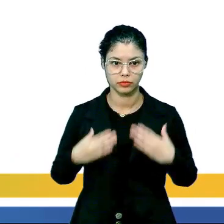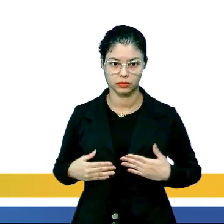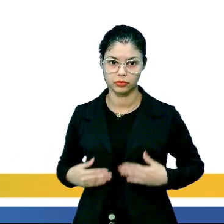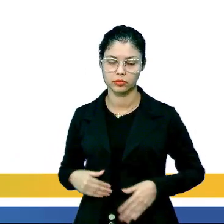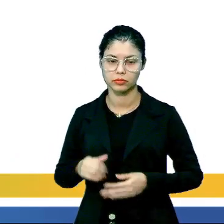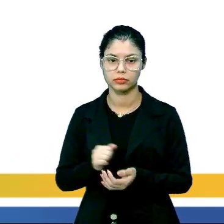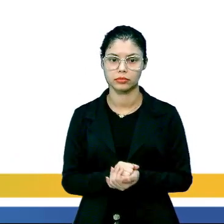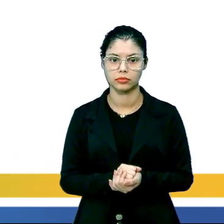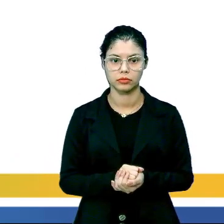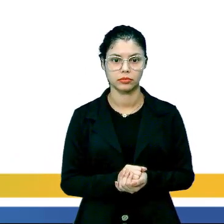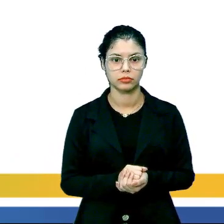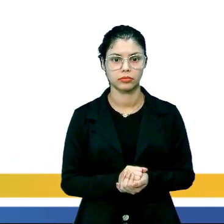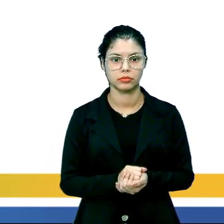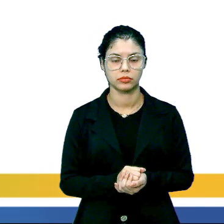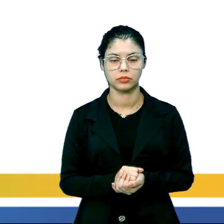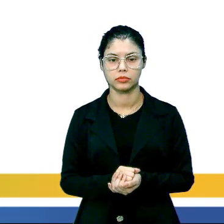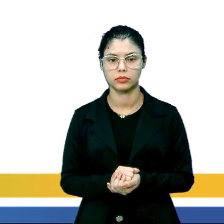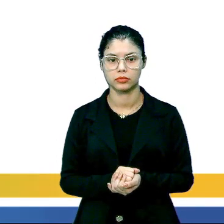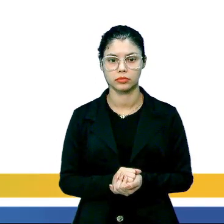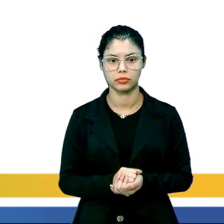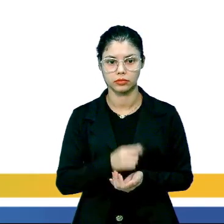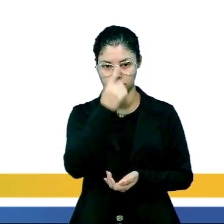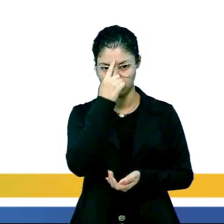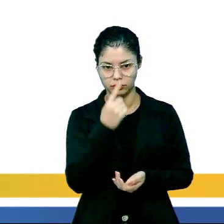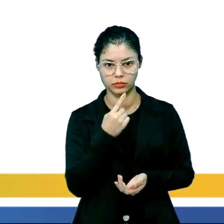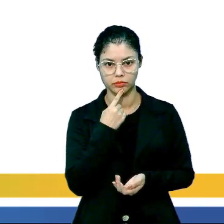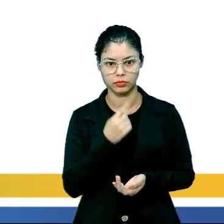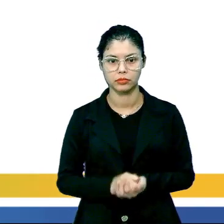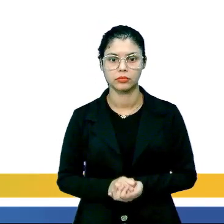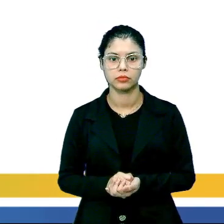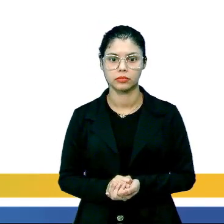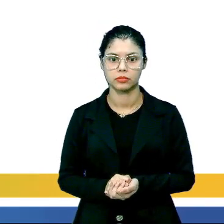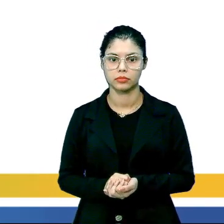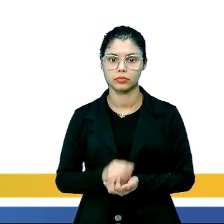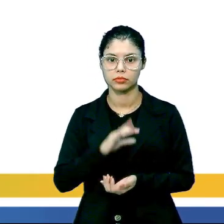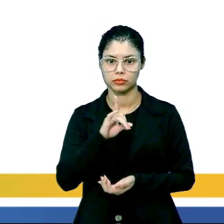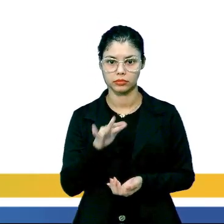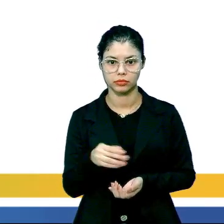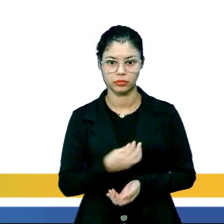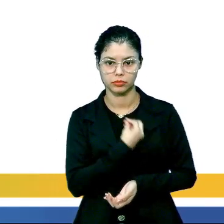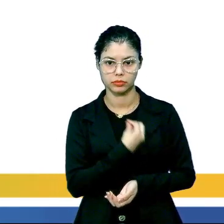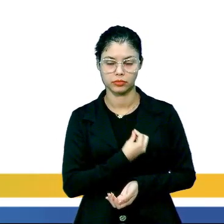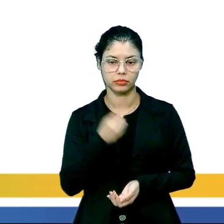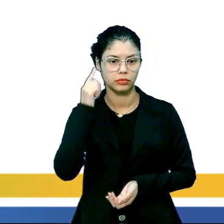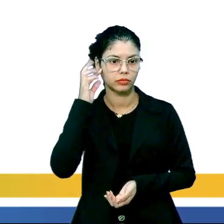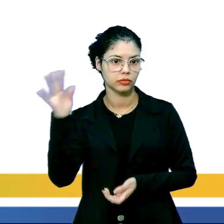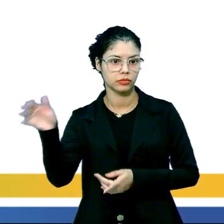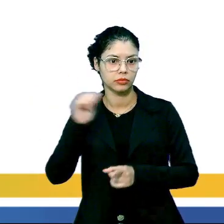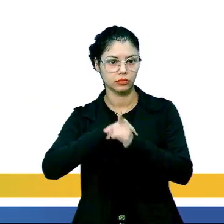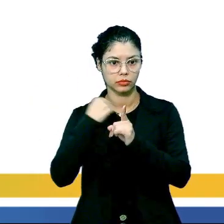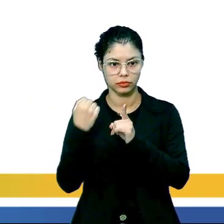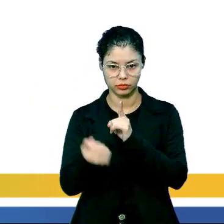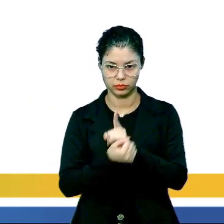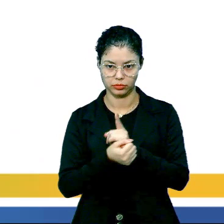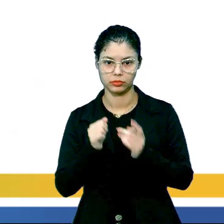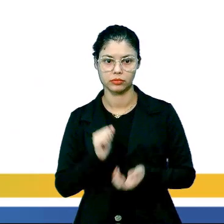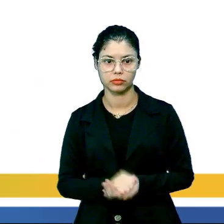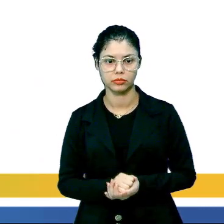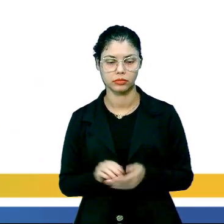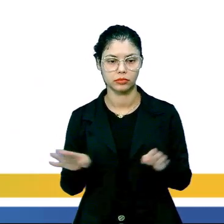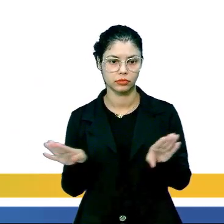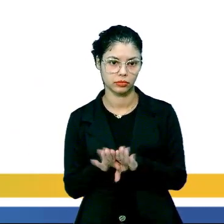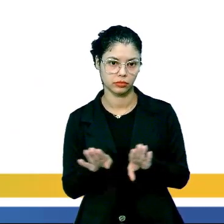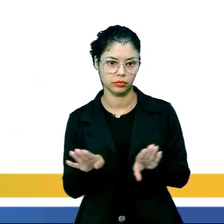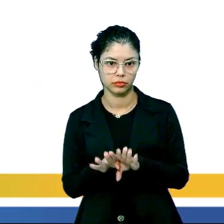imagem e corpo e subjetividade, ao elogiar cenas clichês presentes no